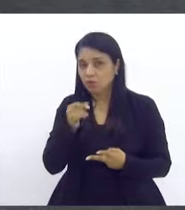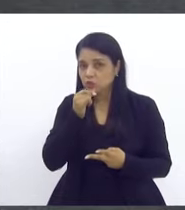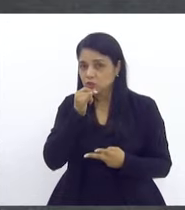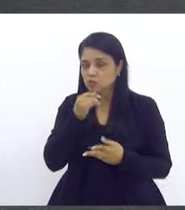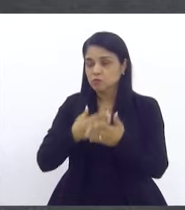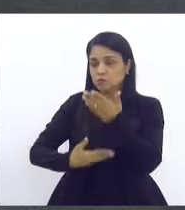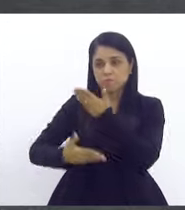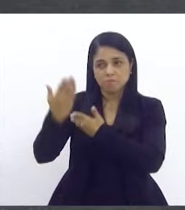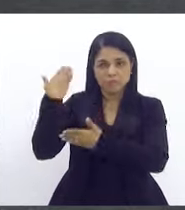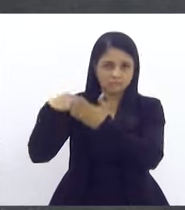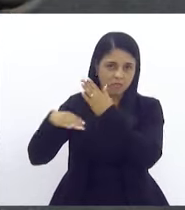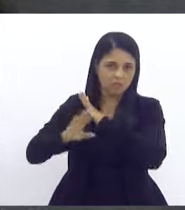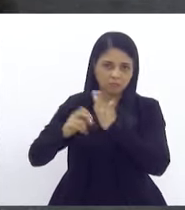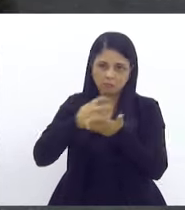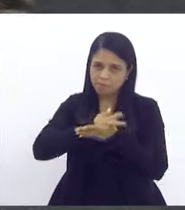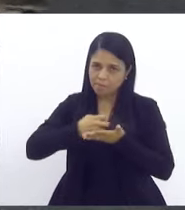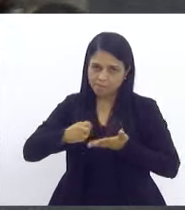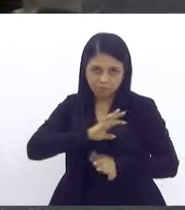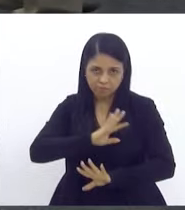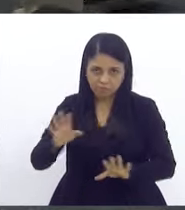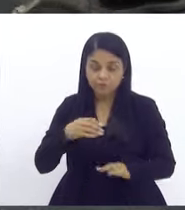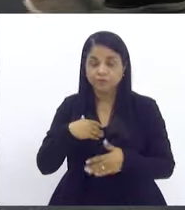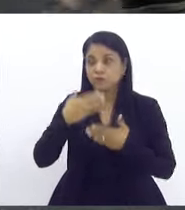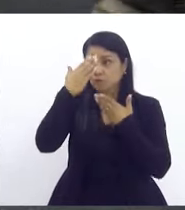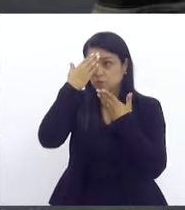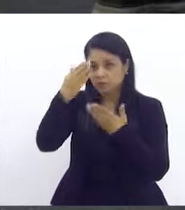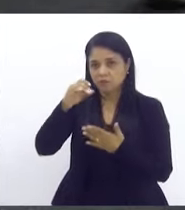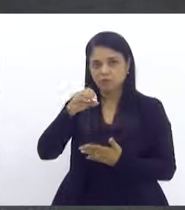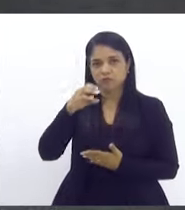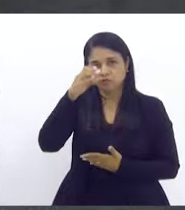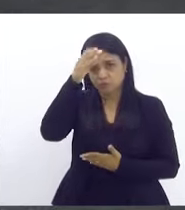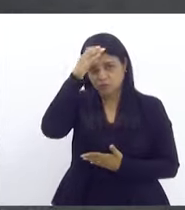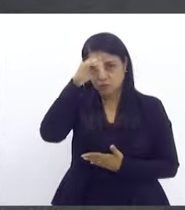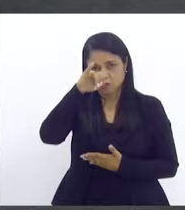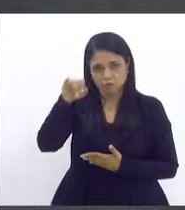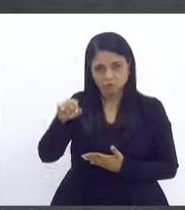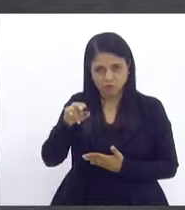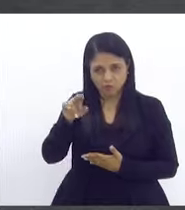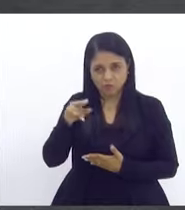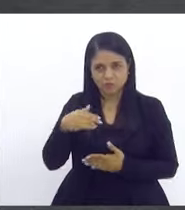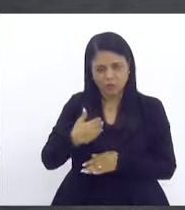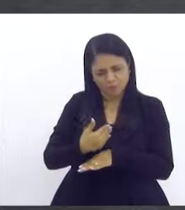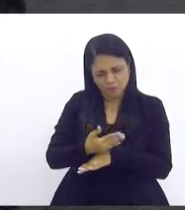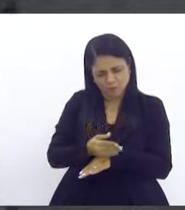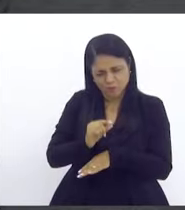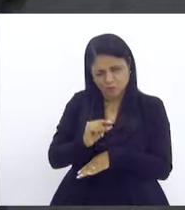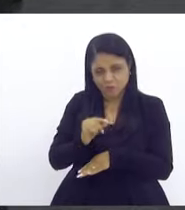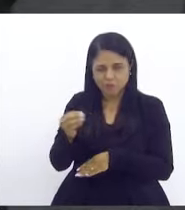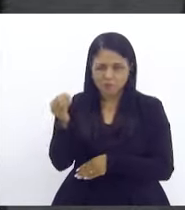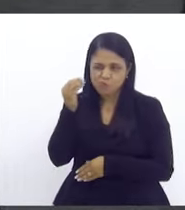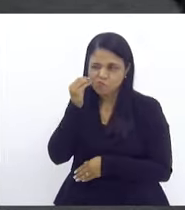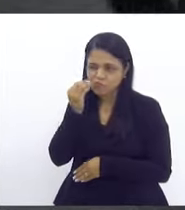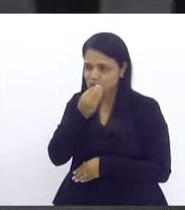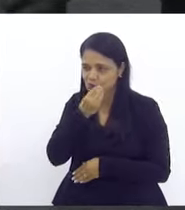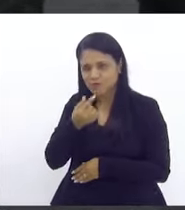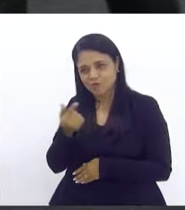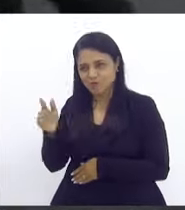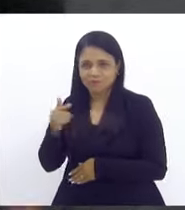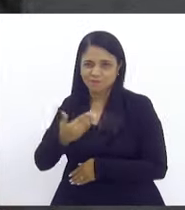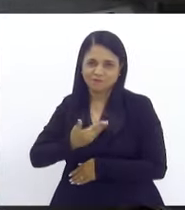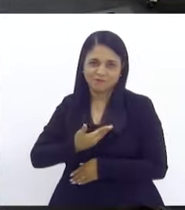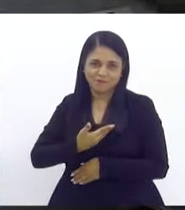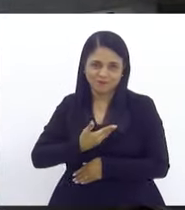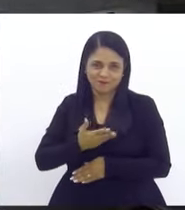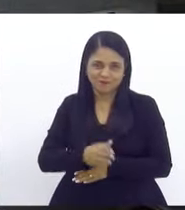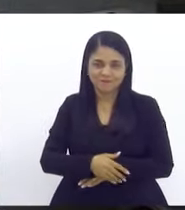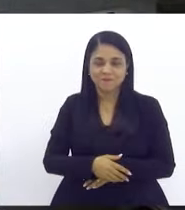só pode condenar. Obrigado, tia Ju. Eu fiquei mais um pouquinho, que Vossa Excelência estava dando um beijo na nossa defensora. Pela ordem,